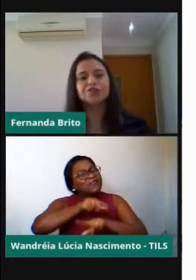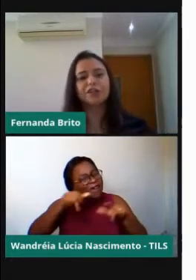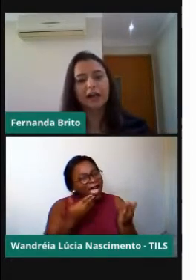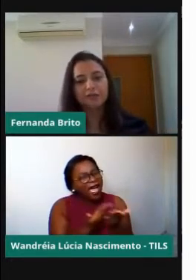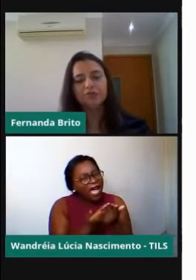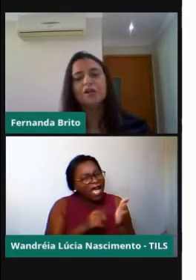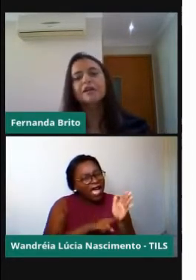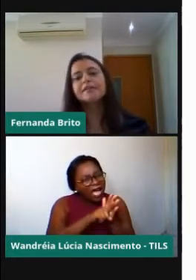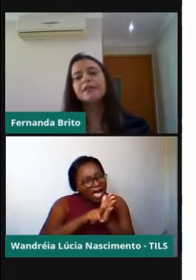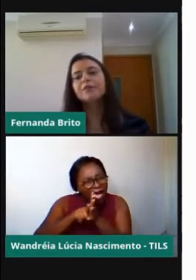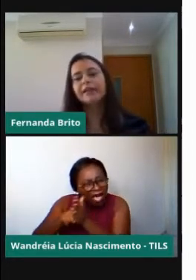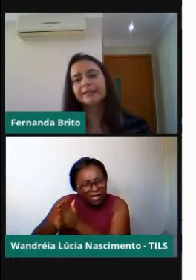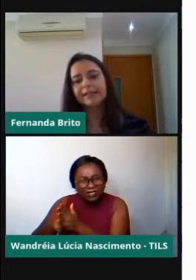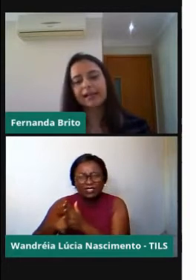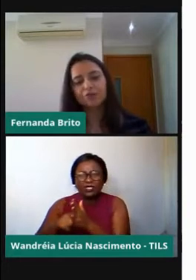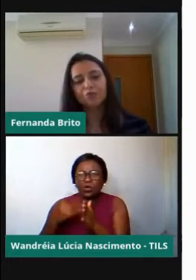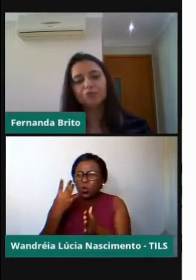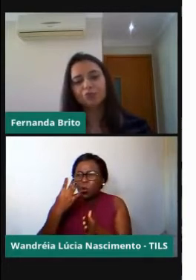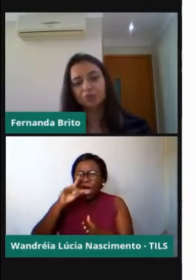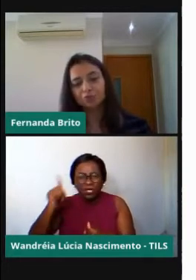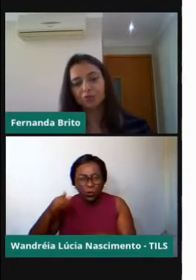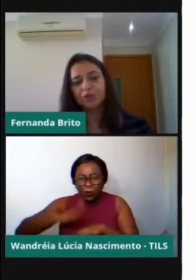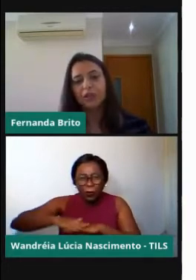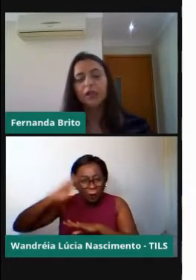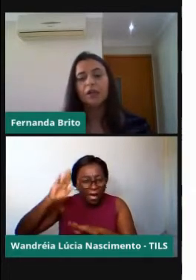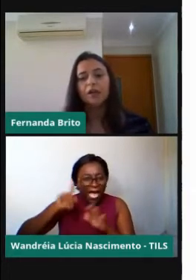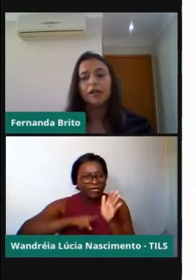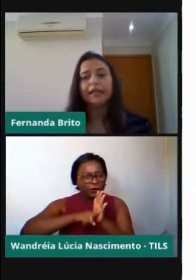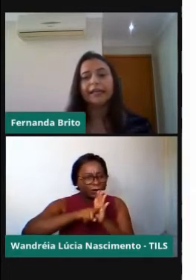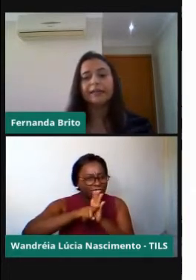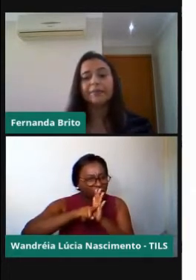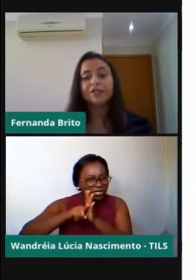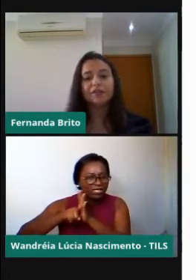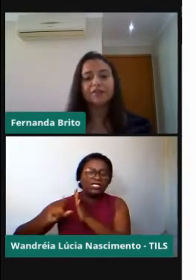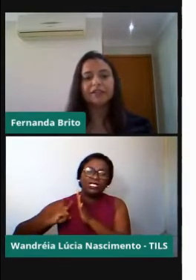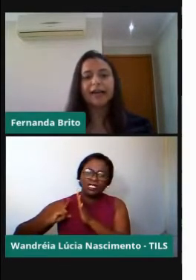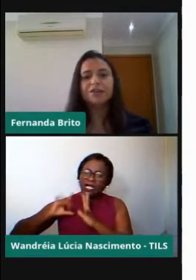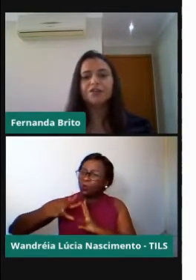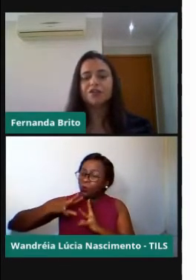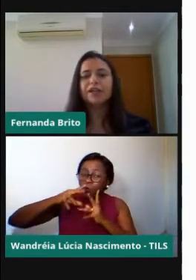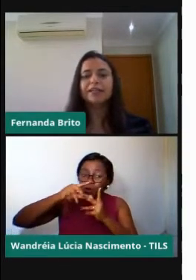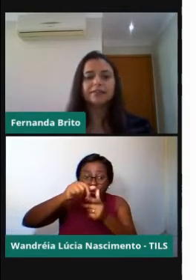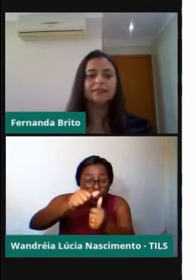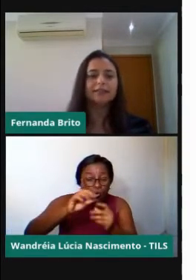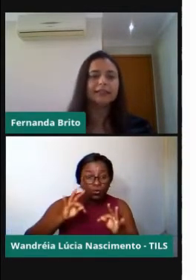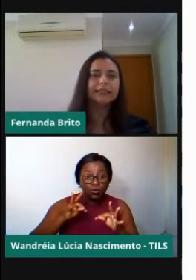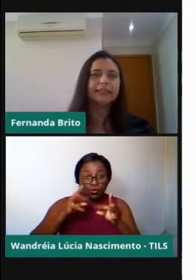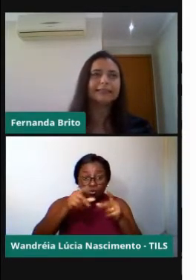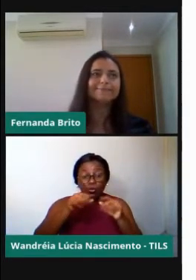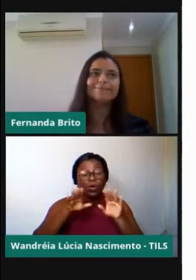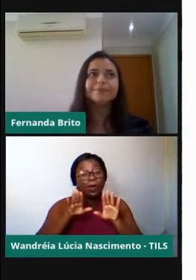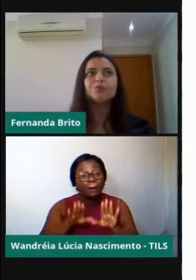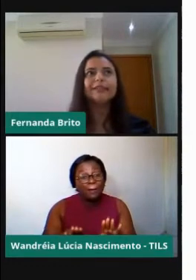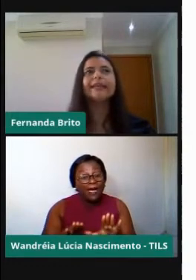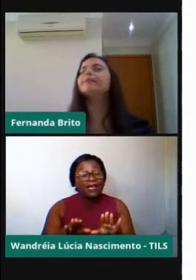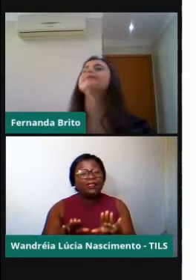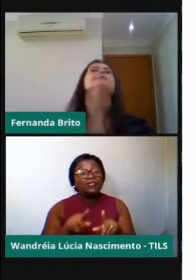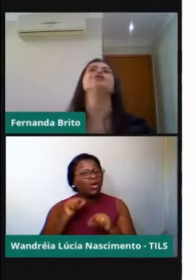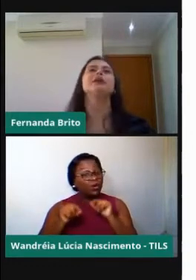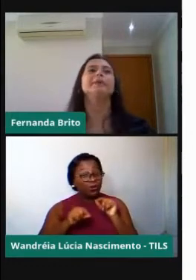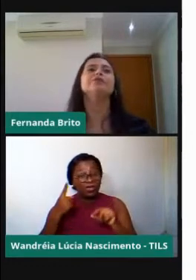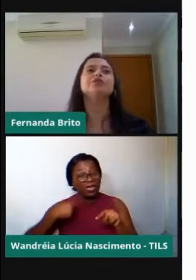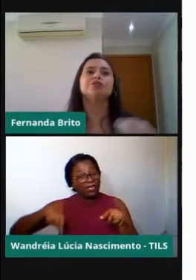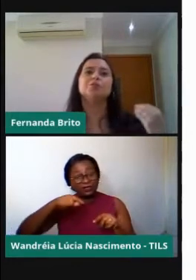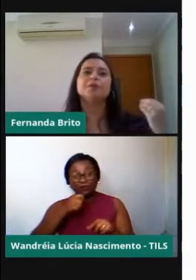trials registrados sendo realizados no mundo todo. Mas, na verdade, a gente ainda não tem,